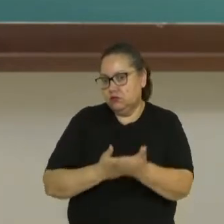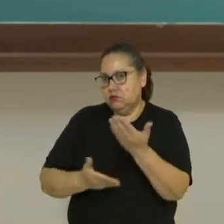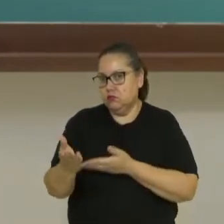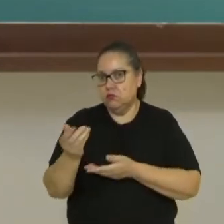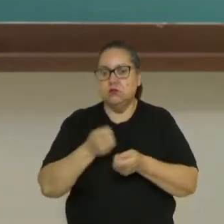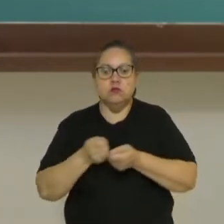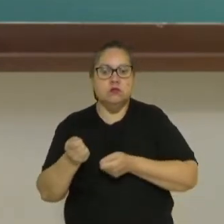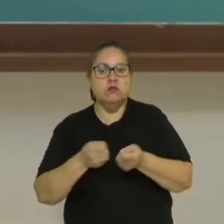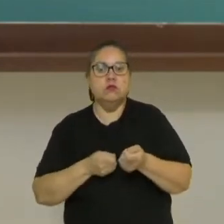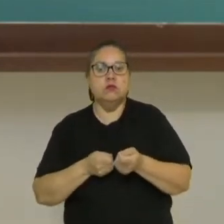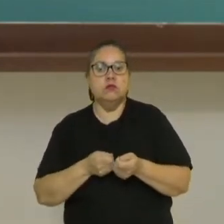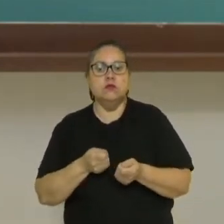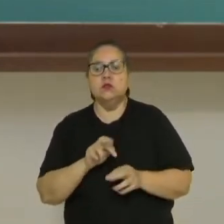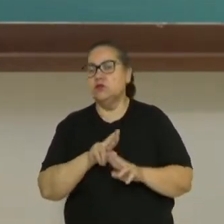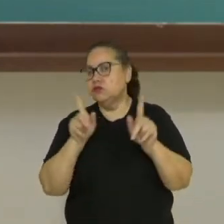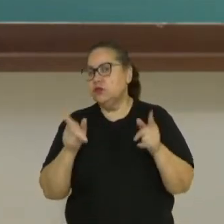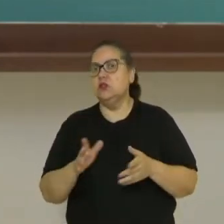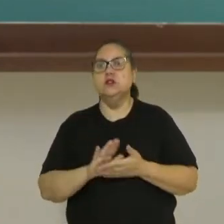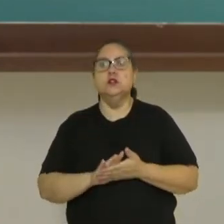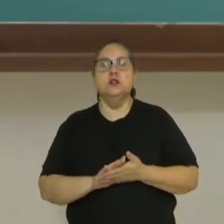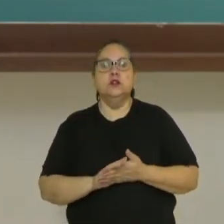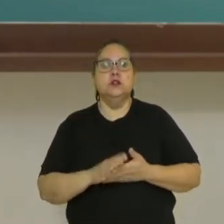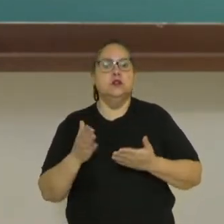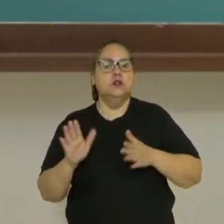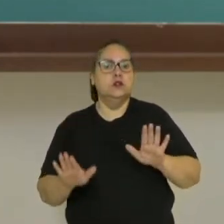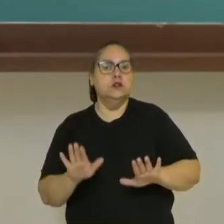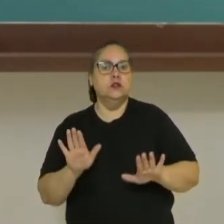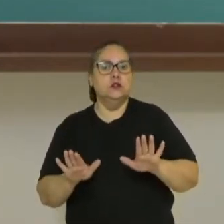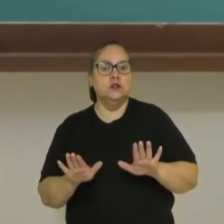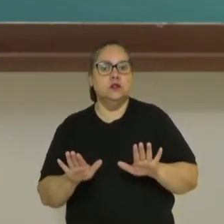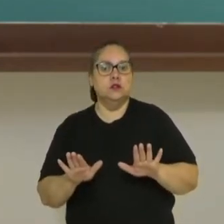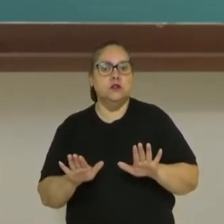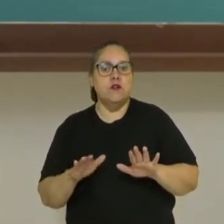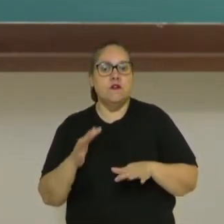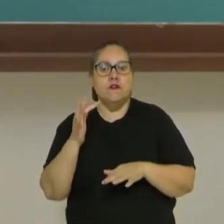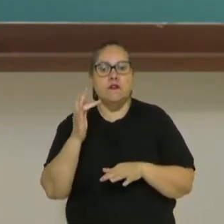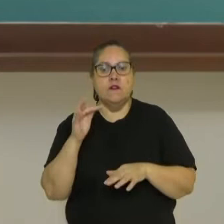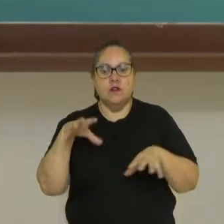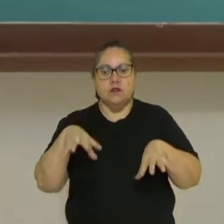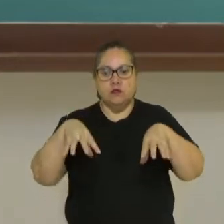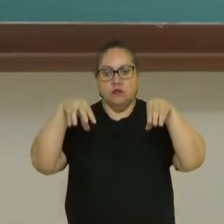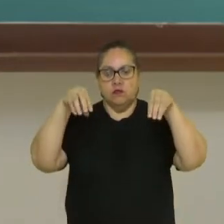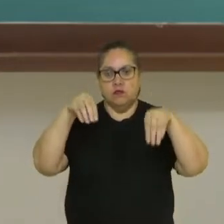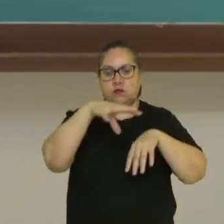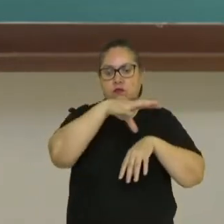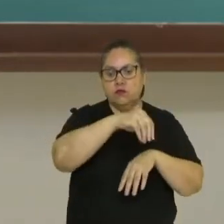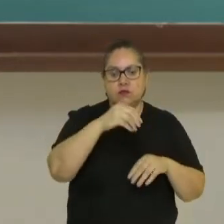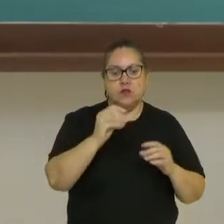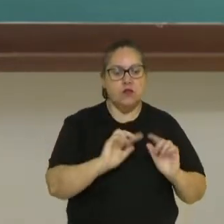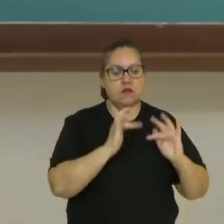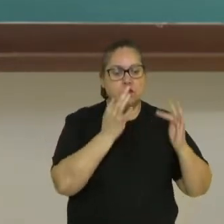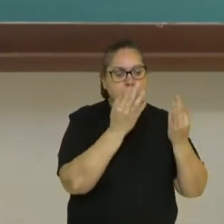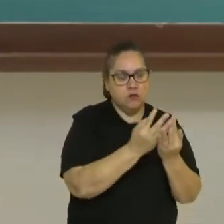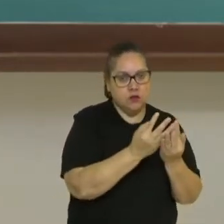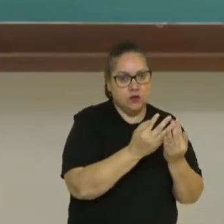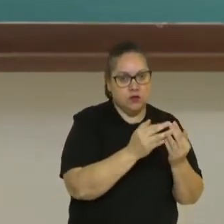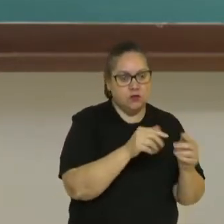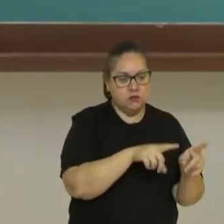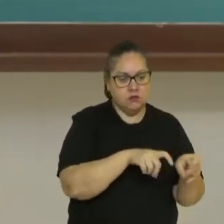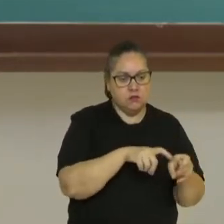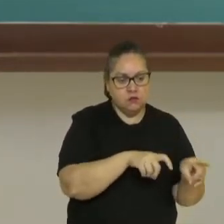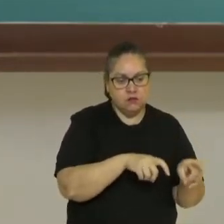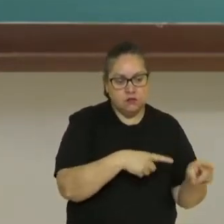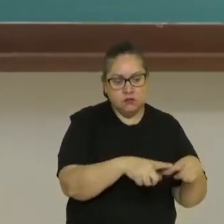comerciais elas eram feitas de forma diferente. Muitas vezes em um feudo, a família de camponeses trabalhava em